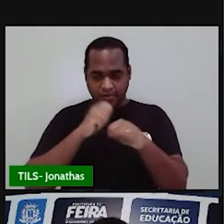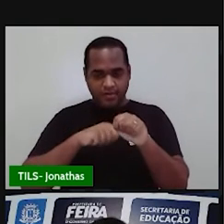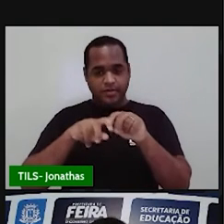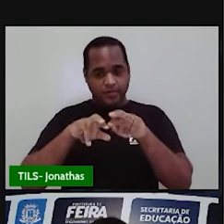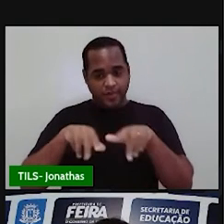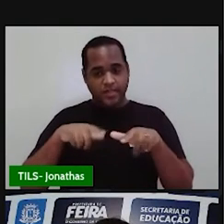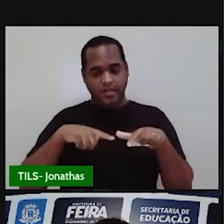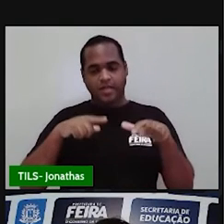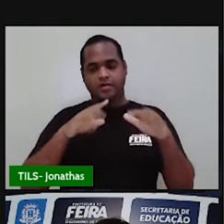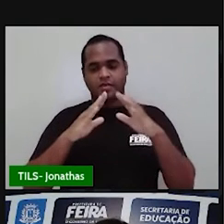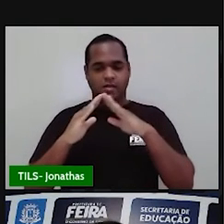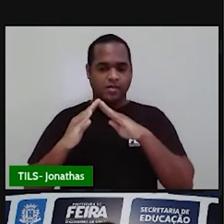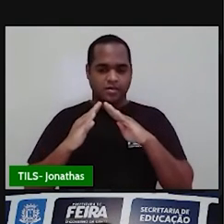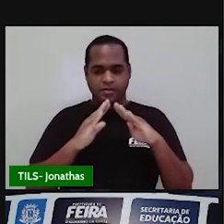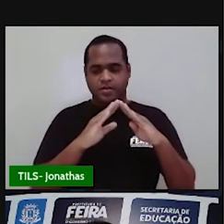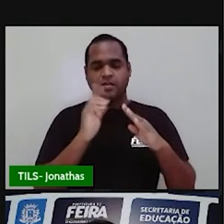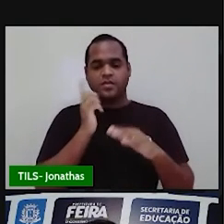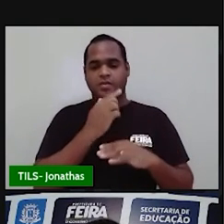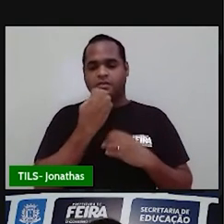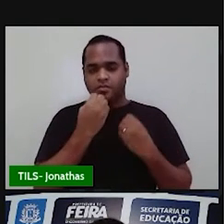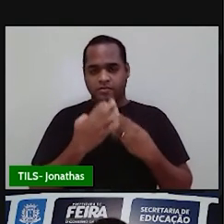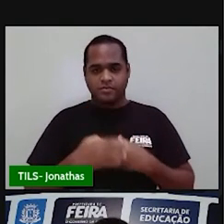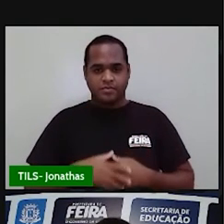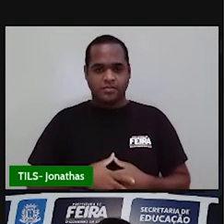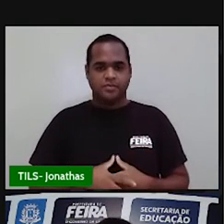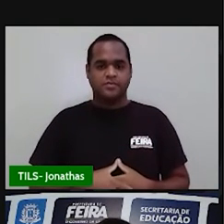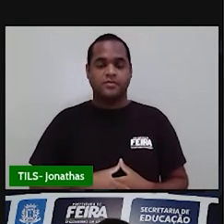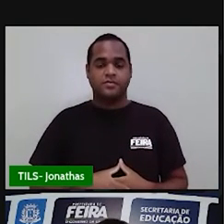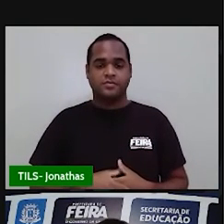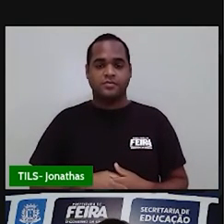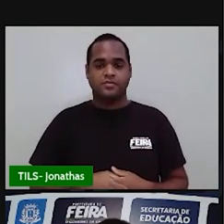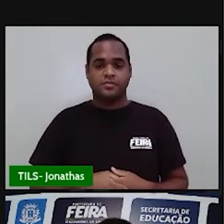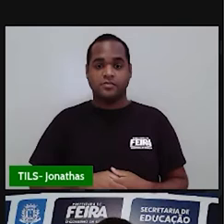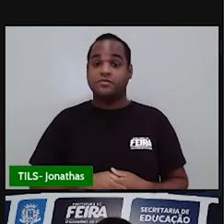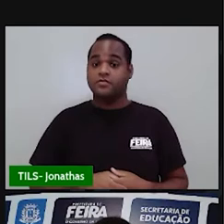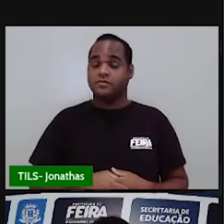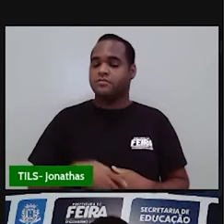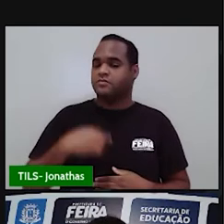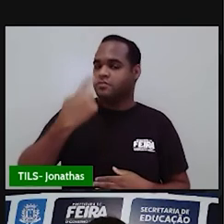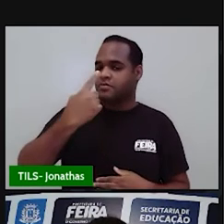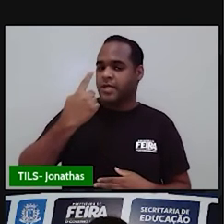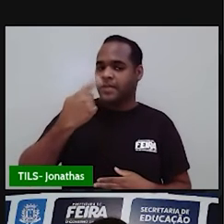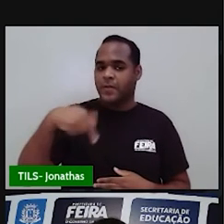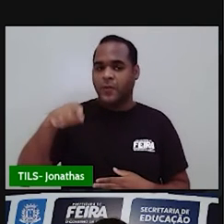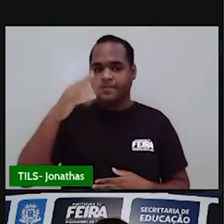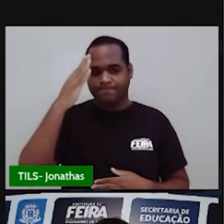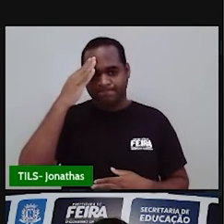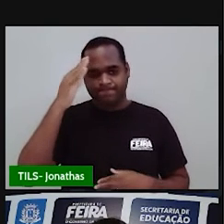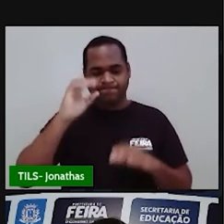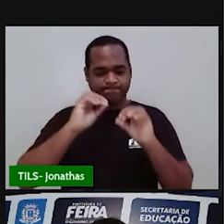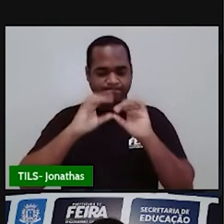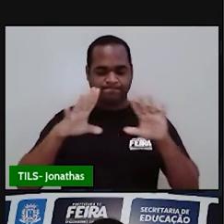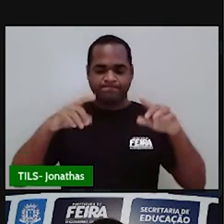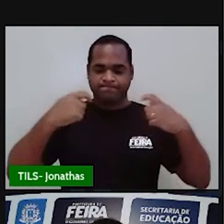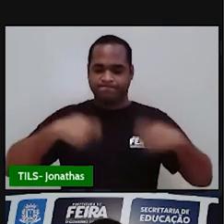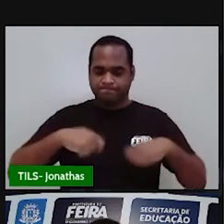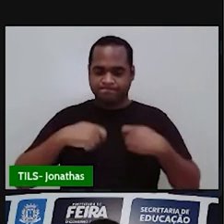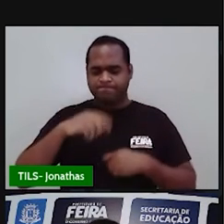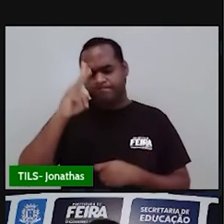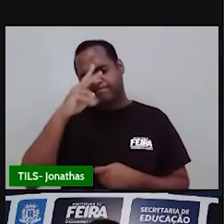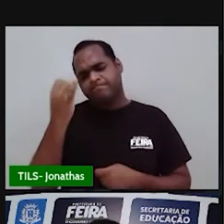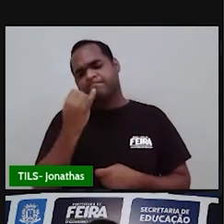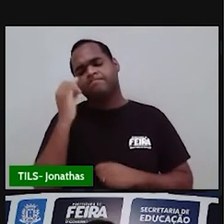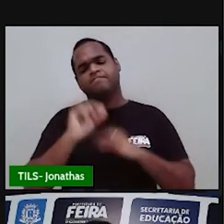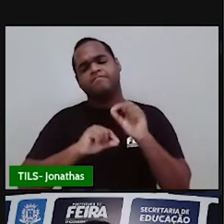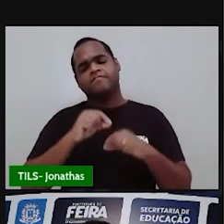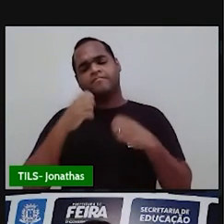das nossas casas. Tá bom? Bom, primeiro a gente precisa lembrar como é